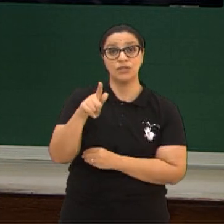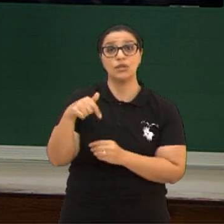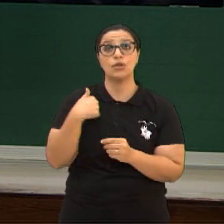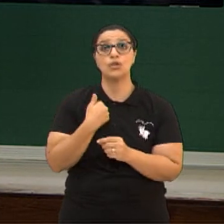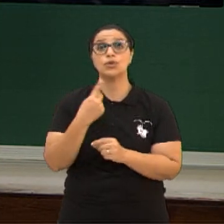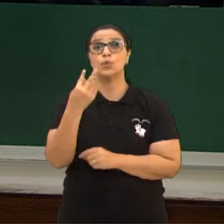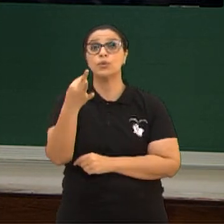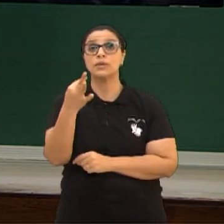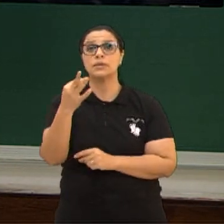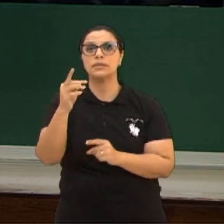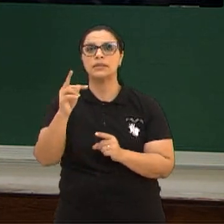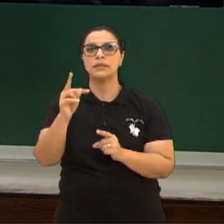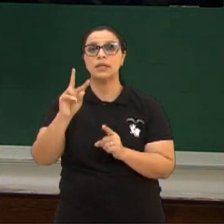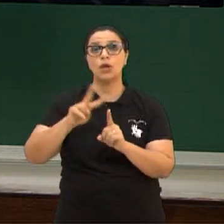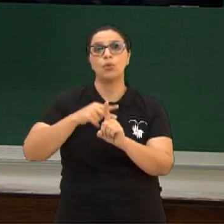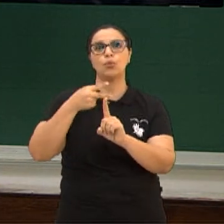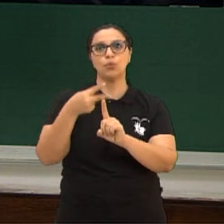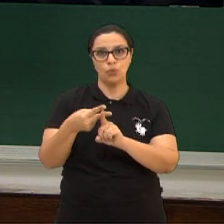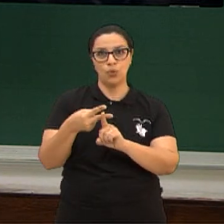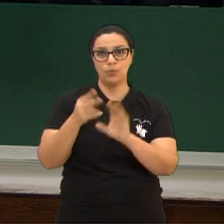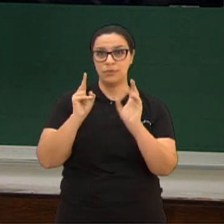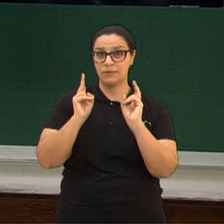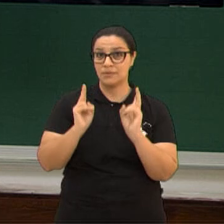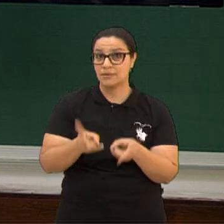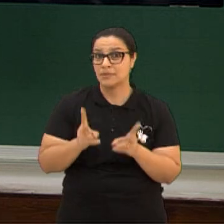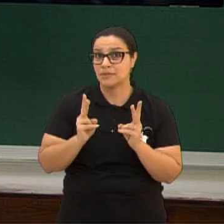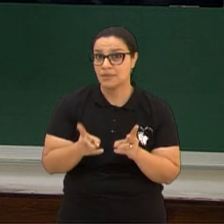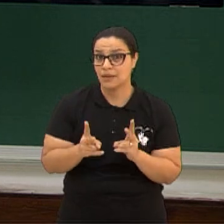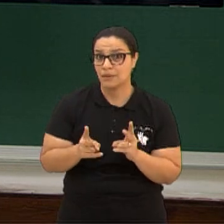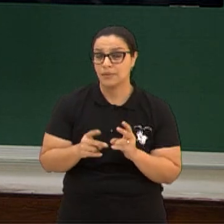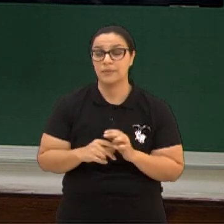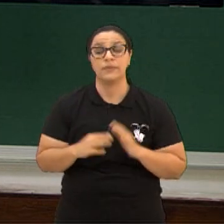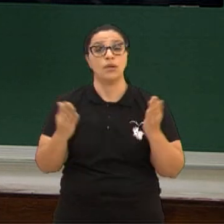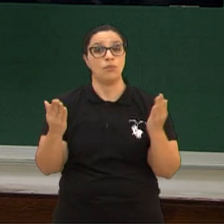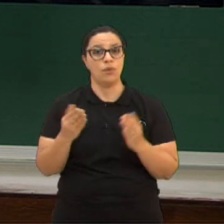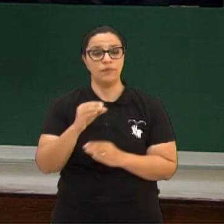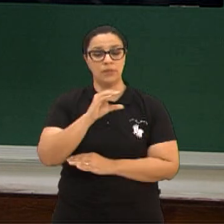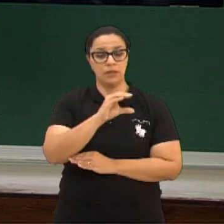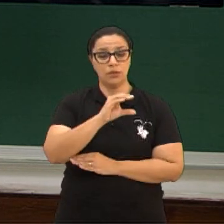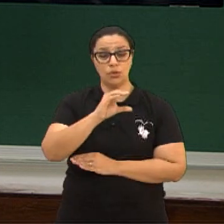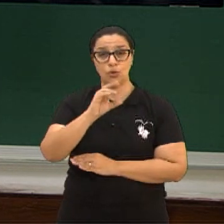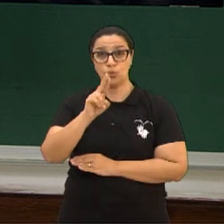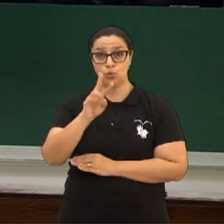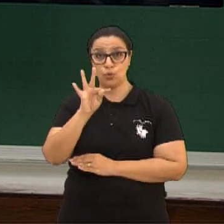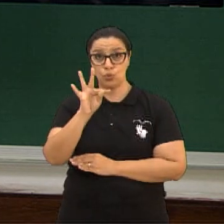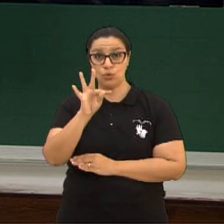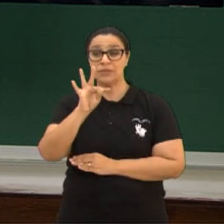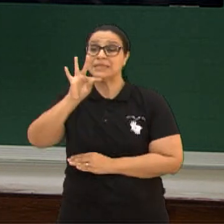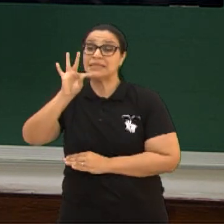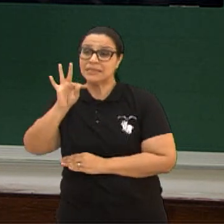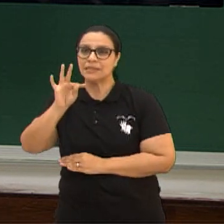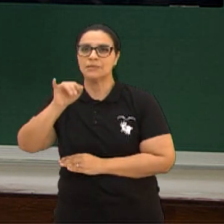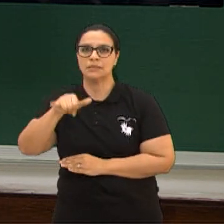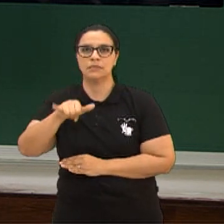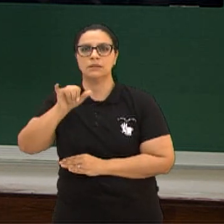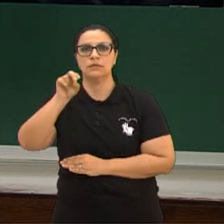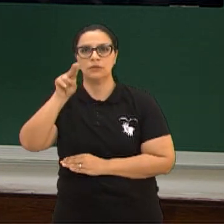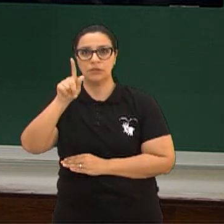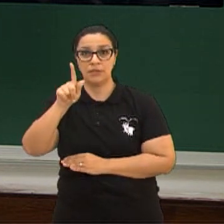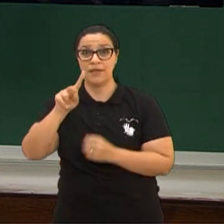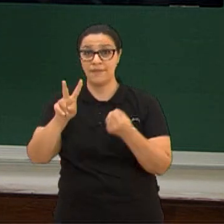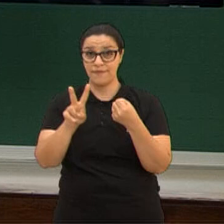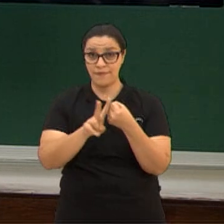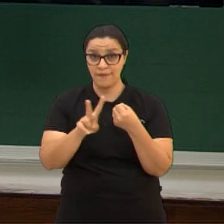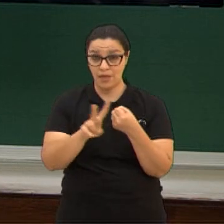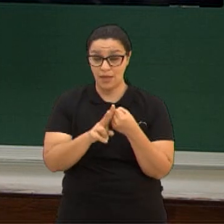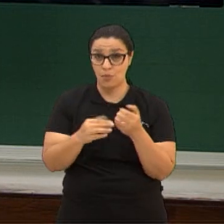vamos dobrar a última consoante. Marca aí com aquela caneta colorida. Verbos